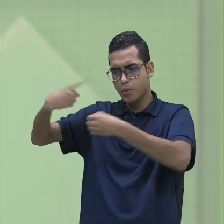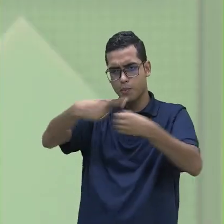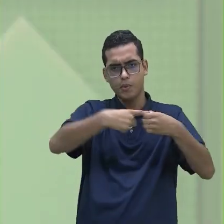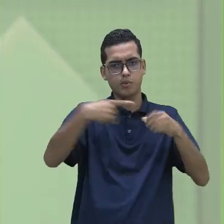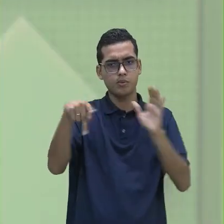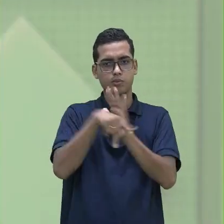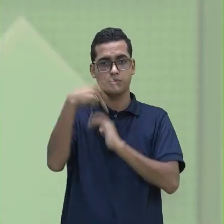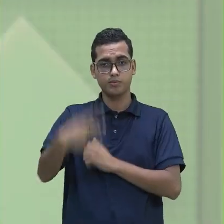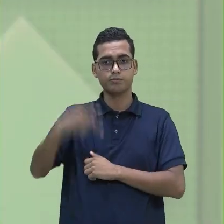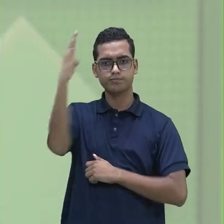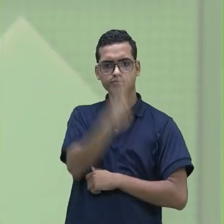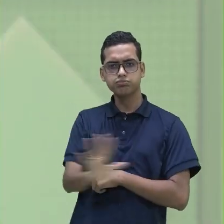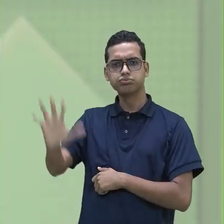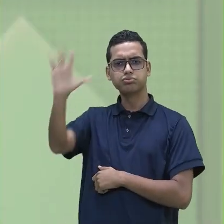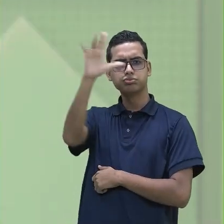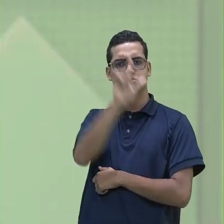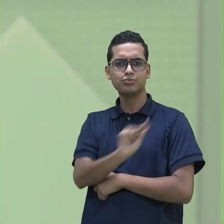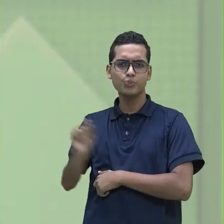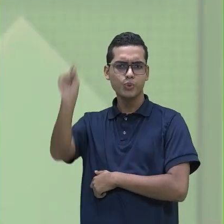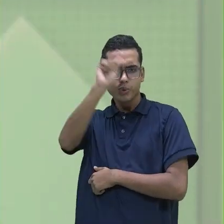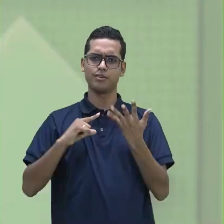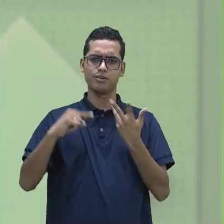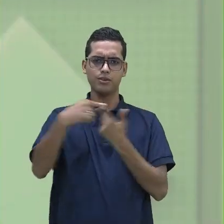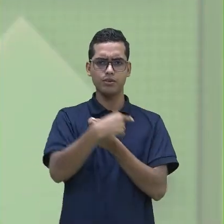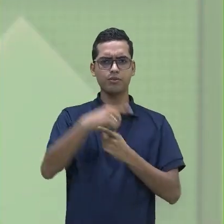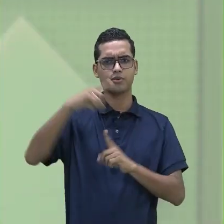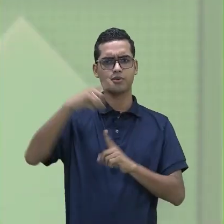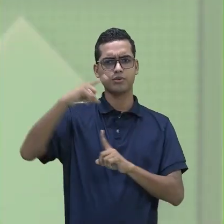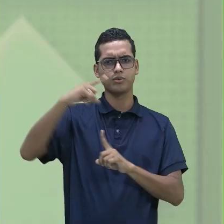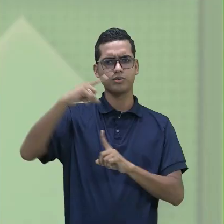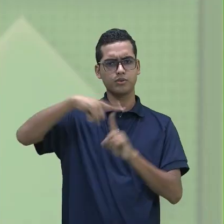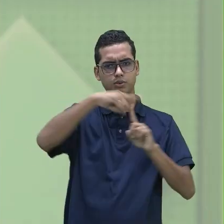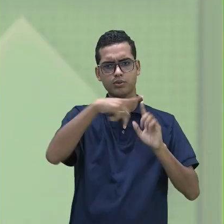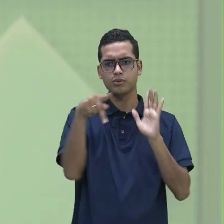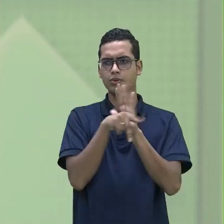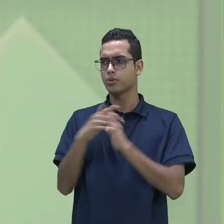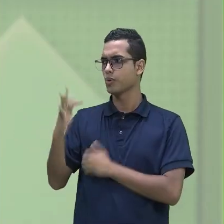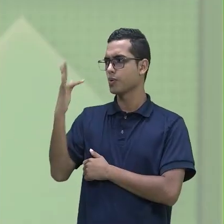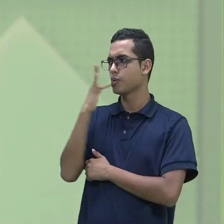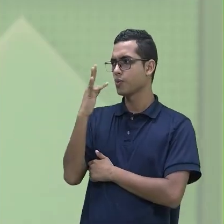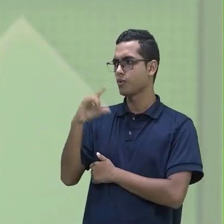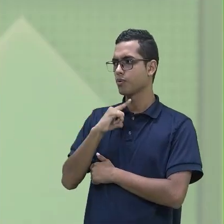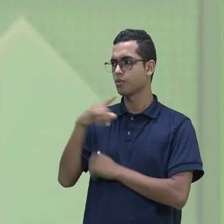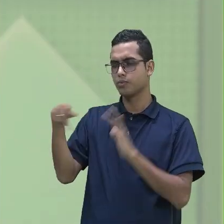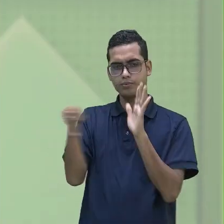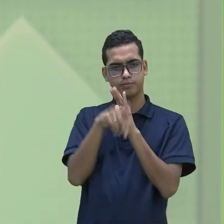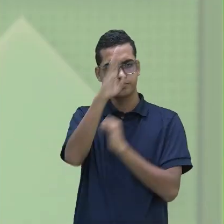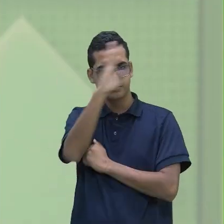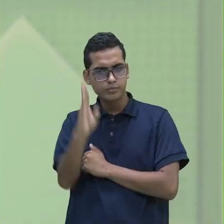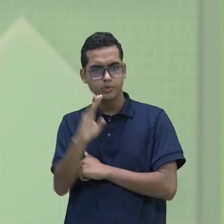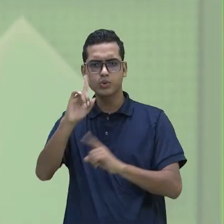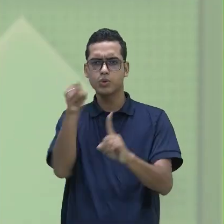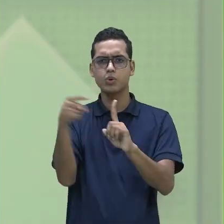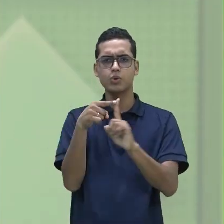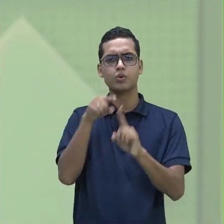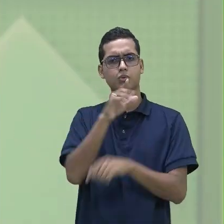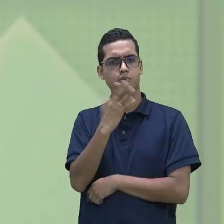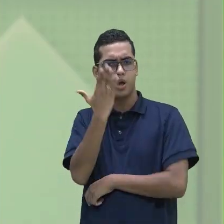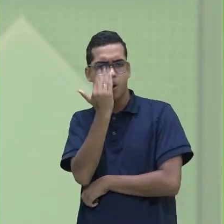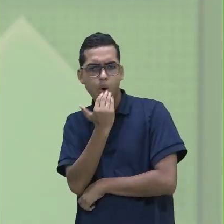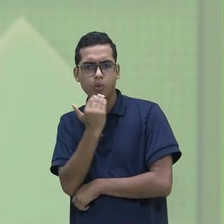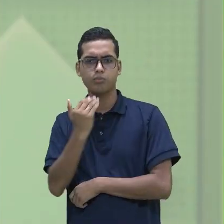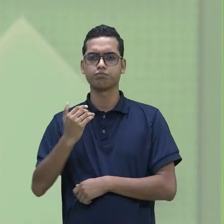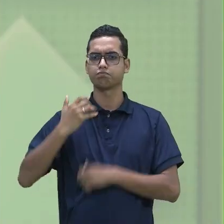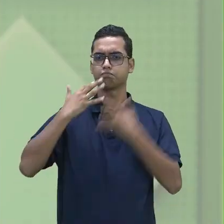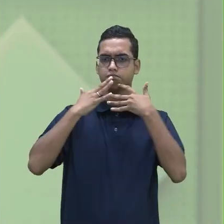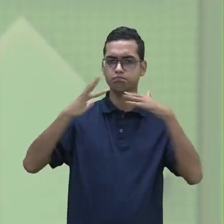Brasil, também tem esses vários frutos, né, que são utilizados aí para o seu consumo, ou in natura,